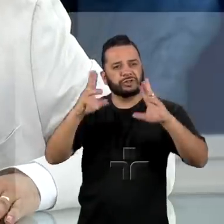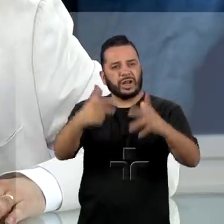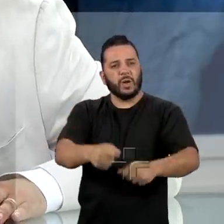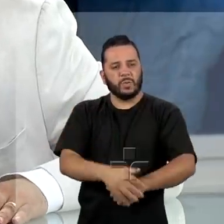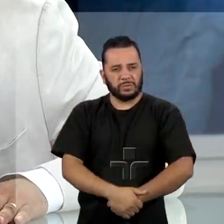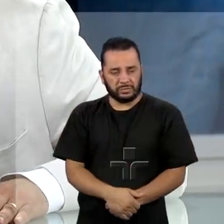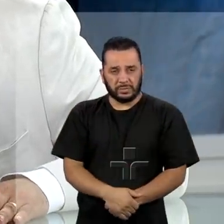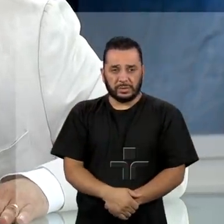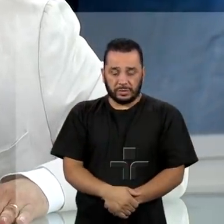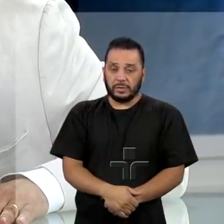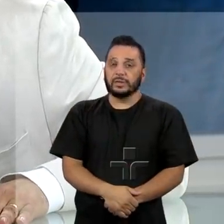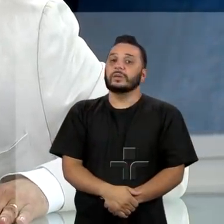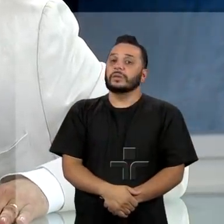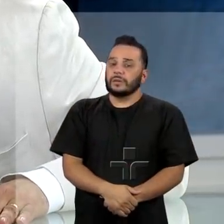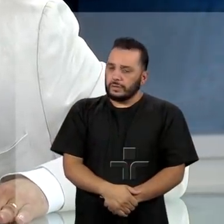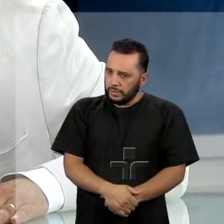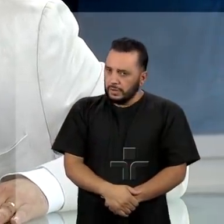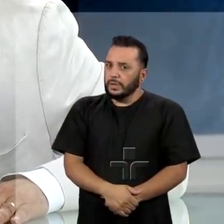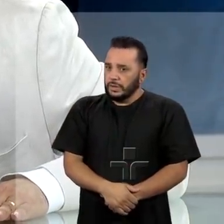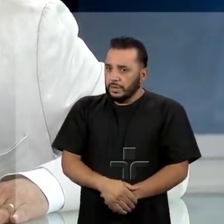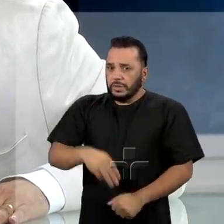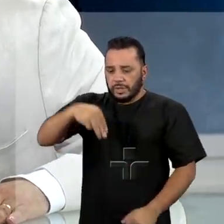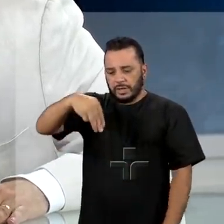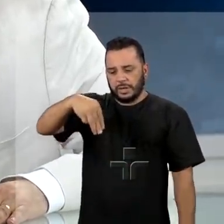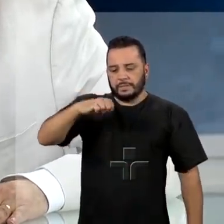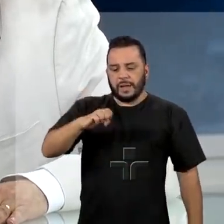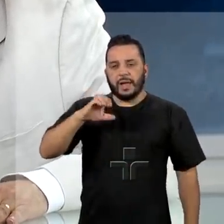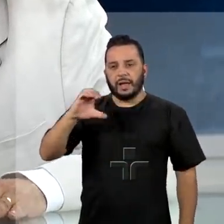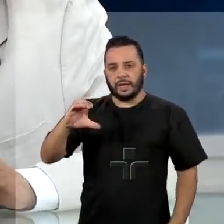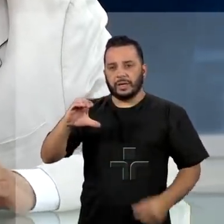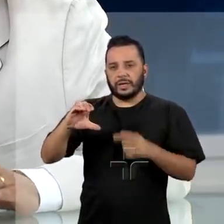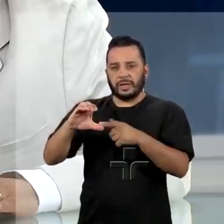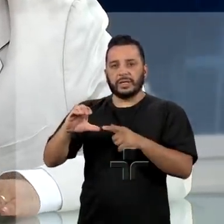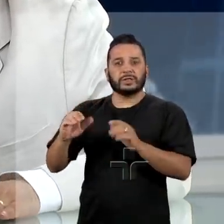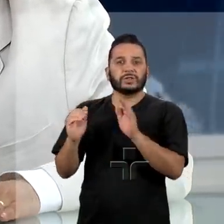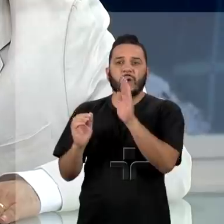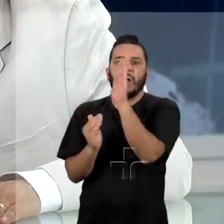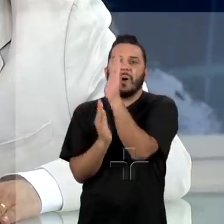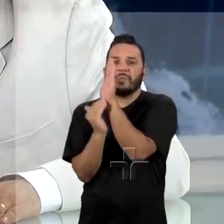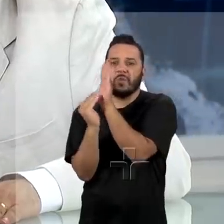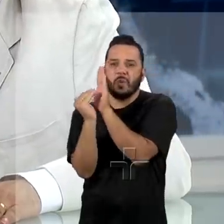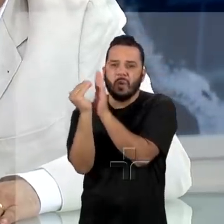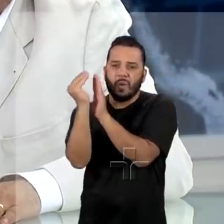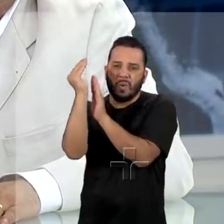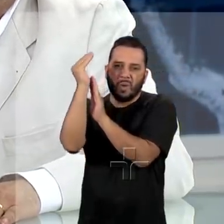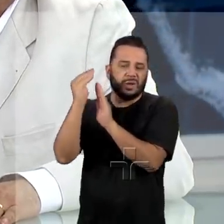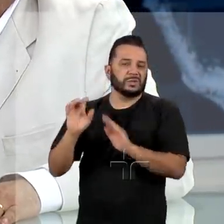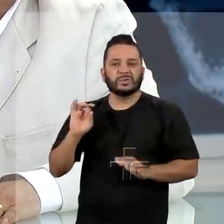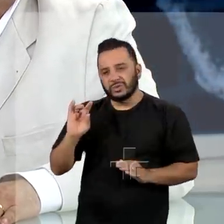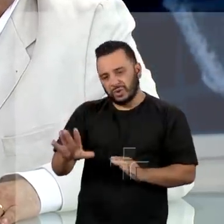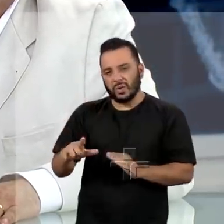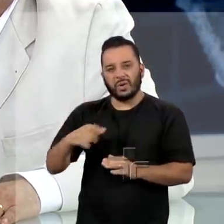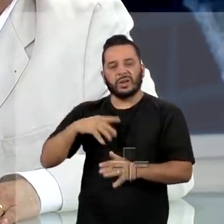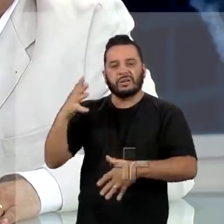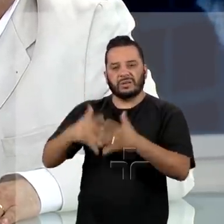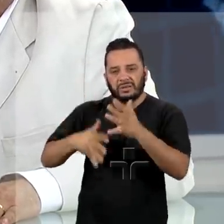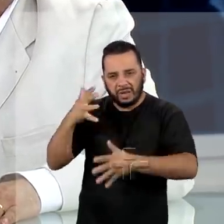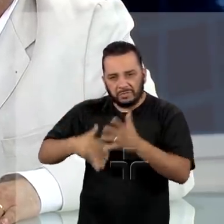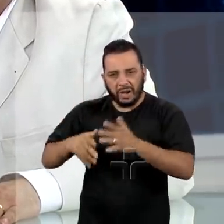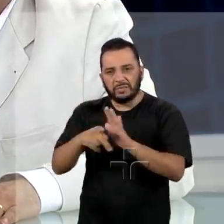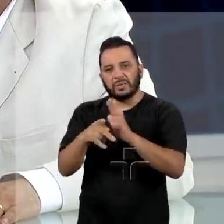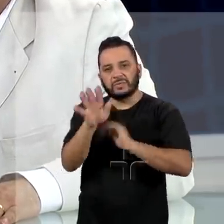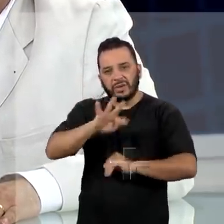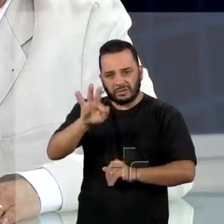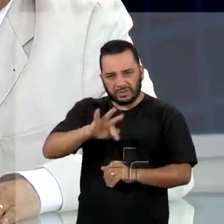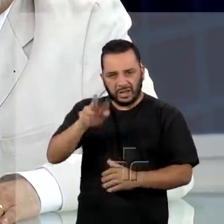também acho. Eu acho que, inclusive, o Ministério da Educação se transformou numa máquina de burocracia gigantesca, né? Que fica atormentando, inclusive, as